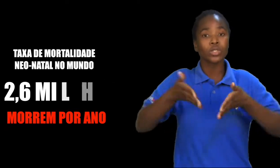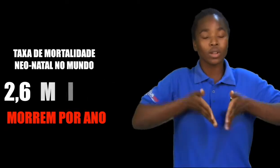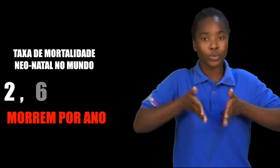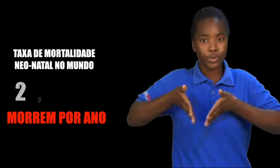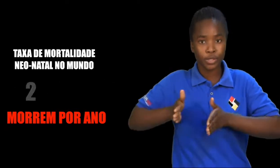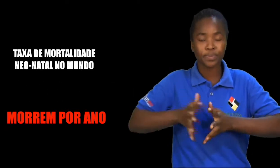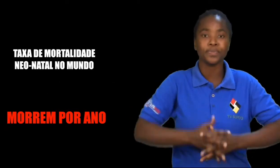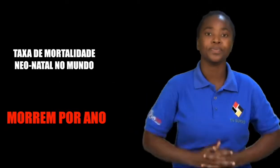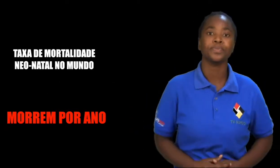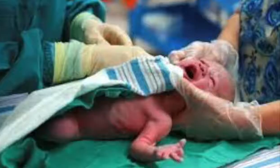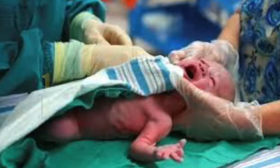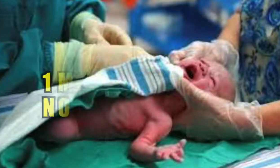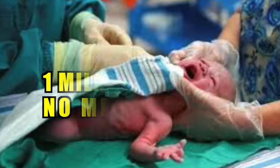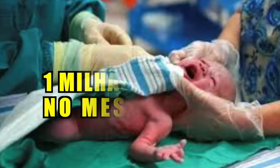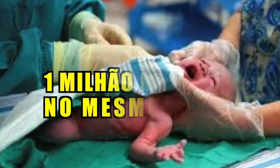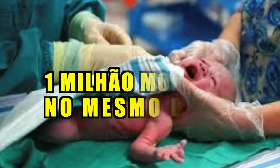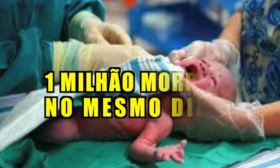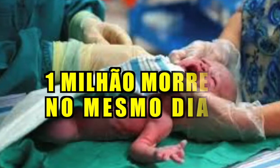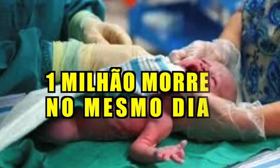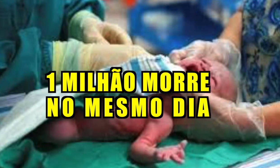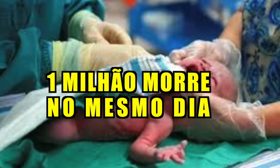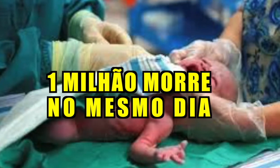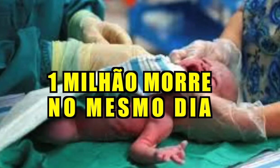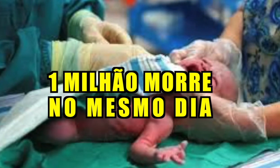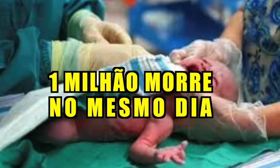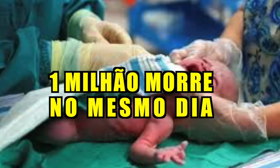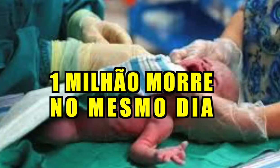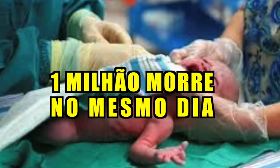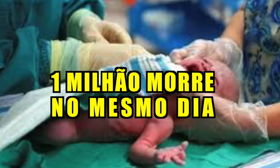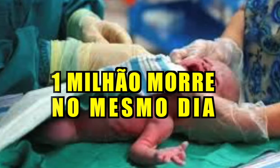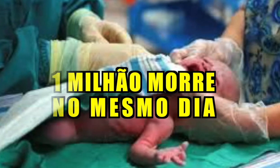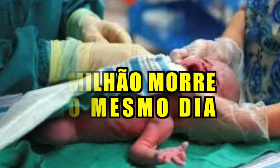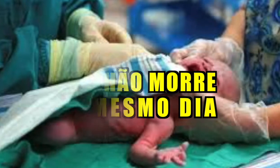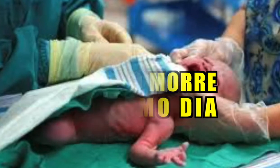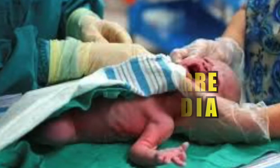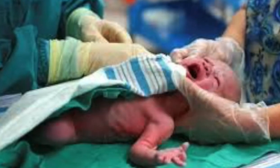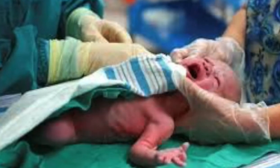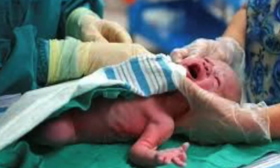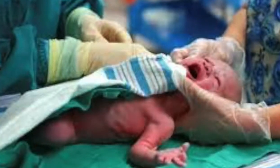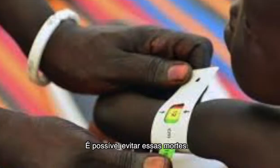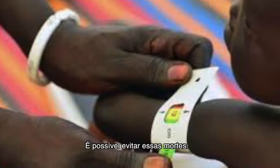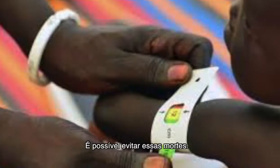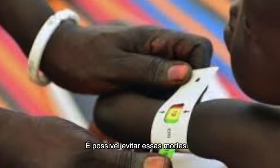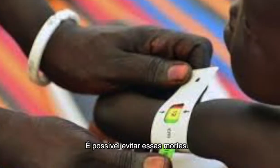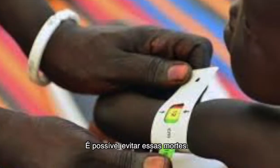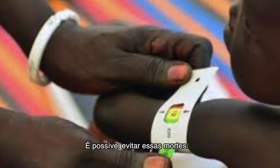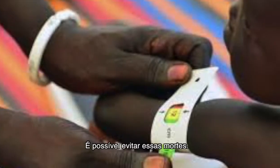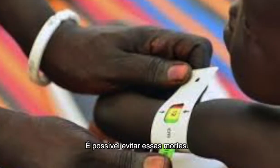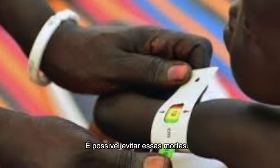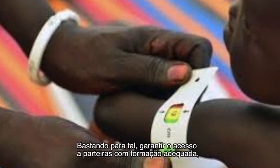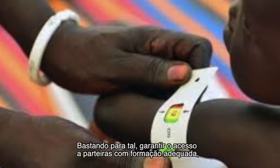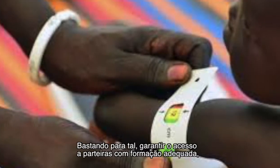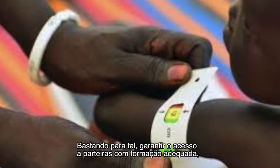mês de vida. Destes, 1 milhão morre no mesmo dia em que nasce. É possível evitar essas mortes,